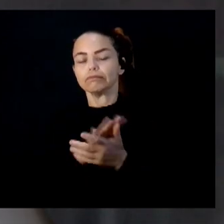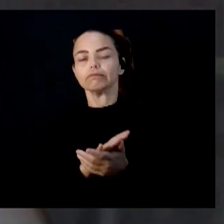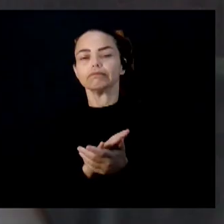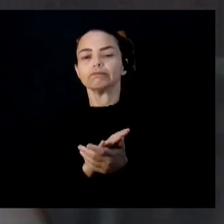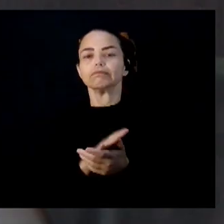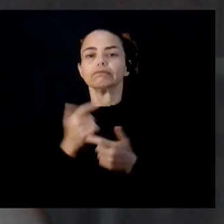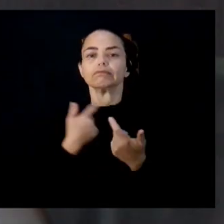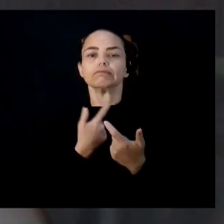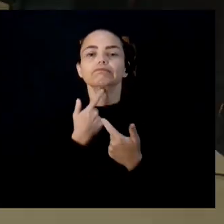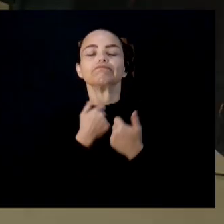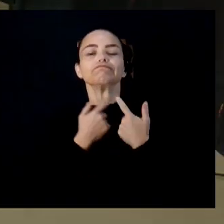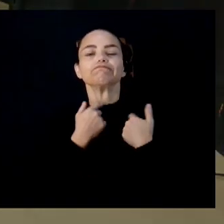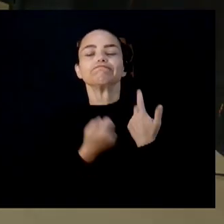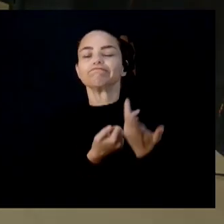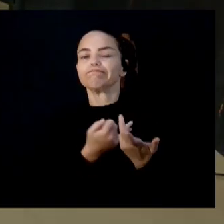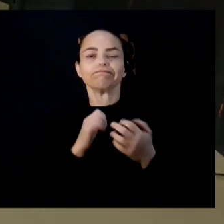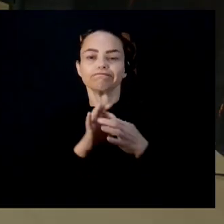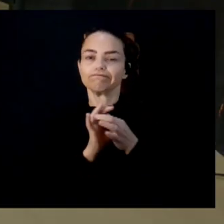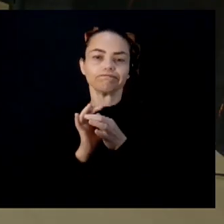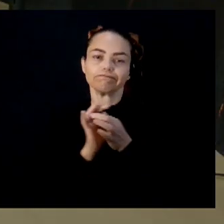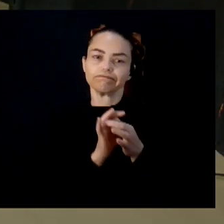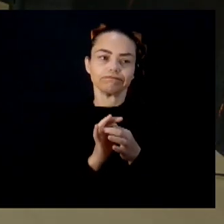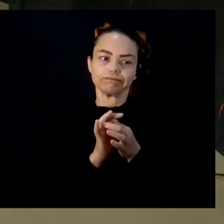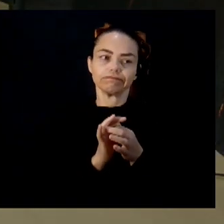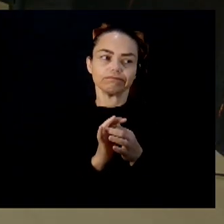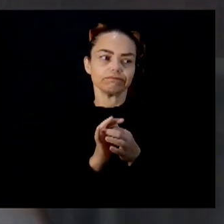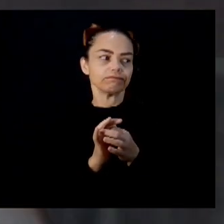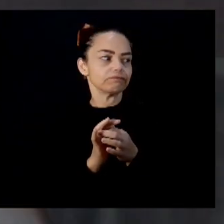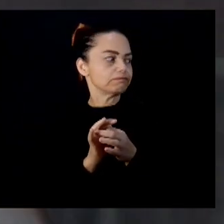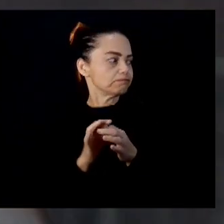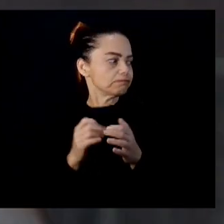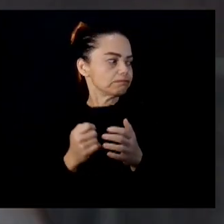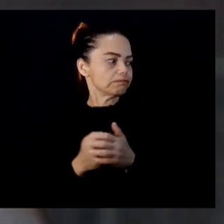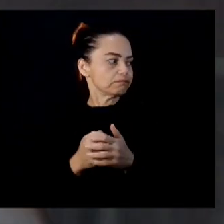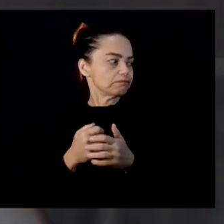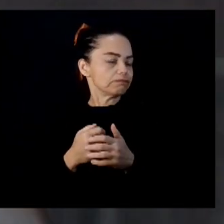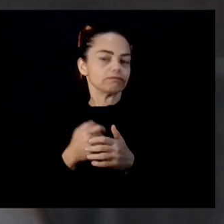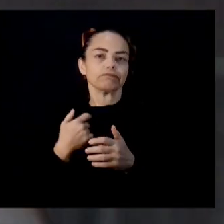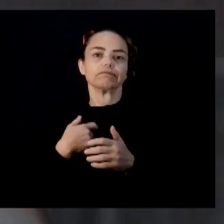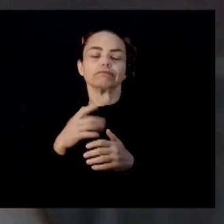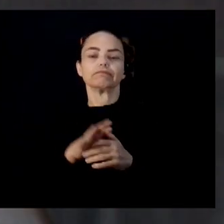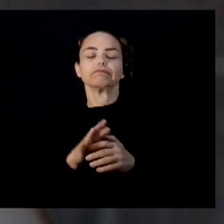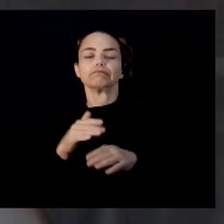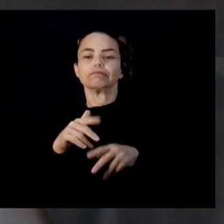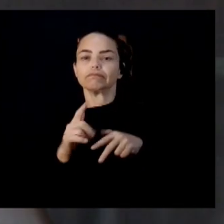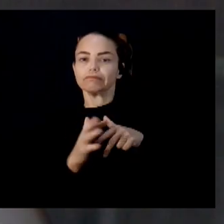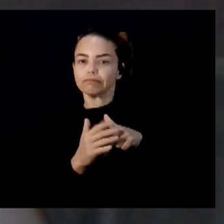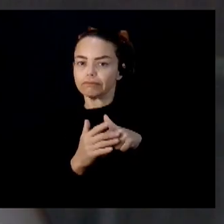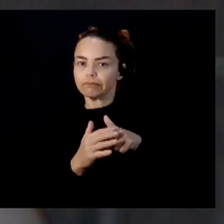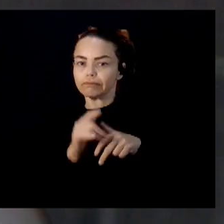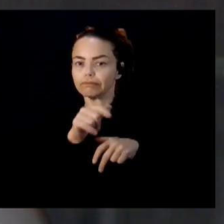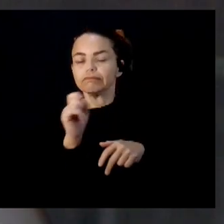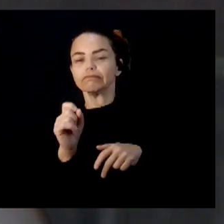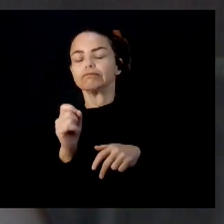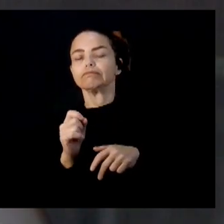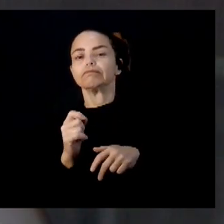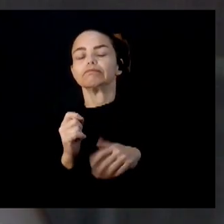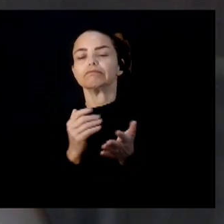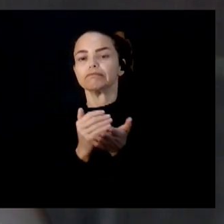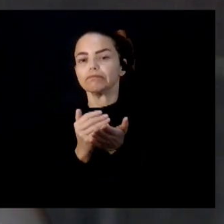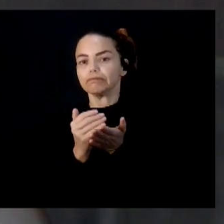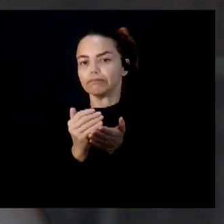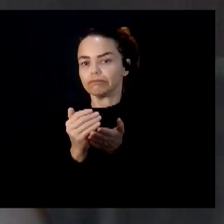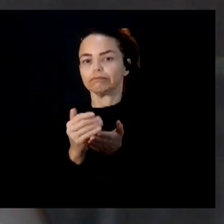desejo. Não é conexão isso. Não é conexão. Então, às vezes, eu costumo dizer muitos para os pacientes, o que vocês faziam no começo da